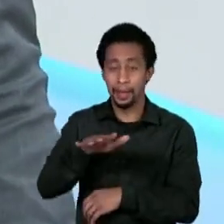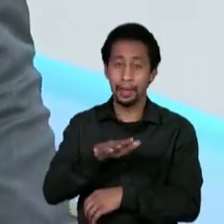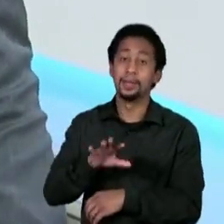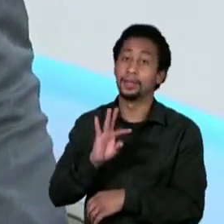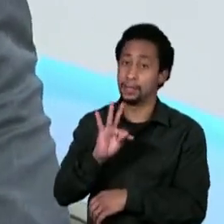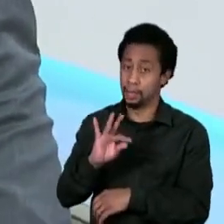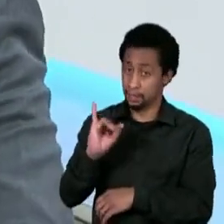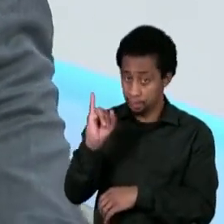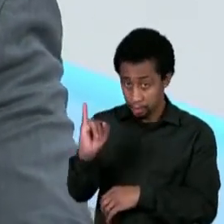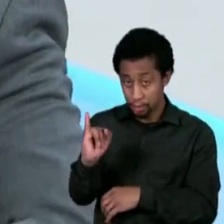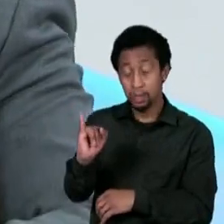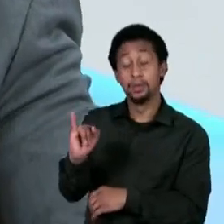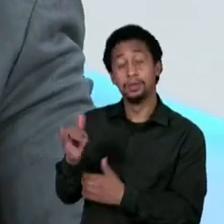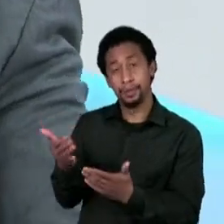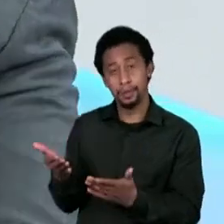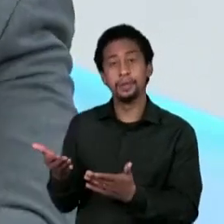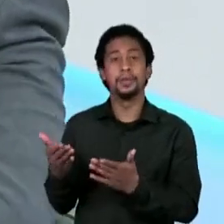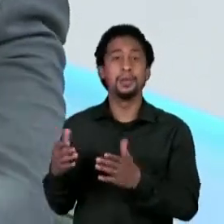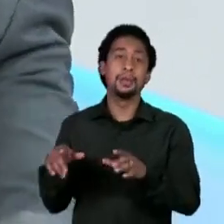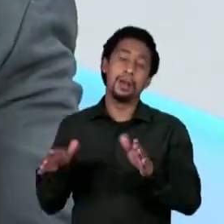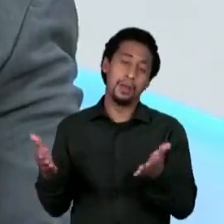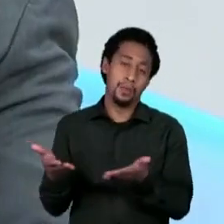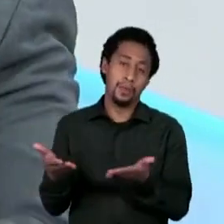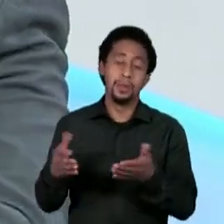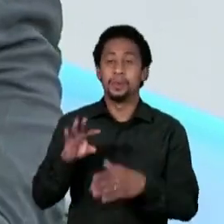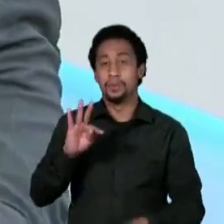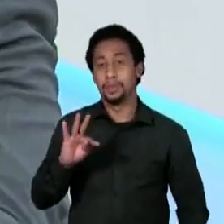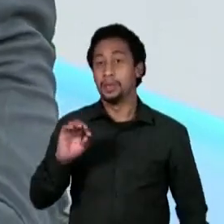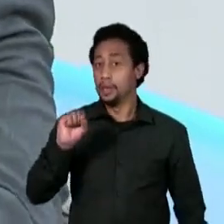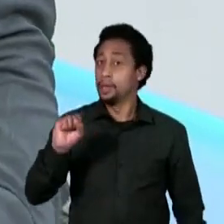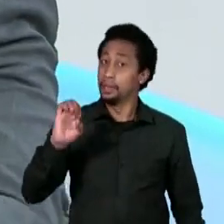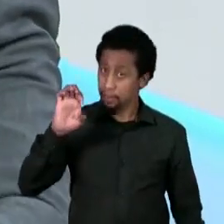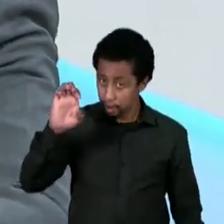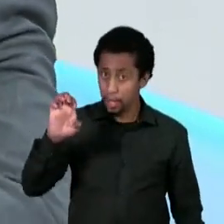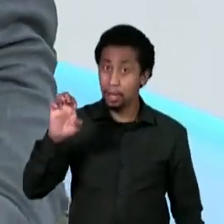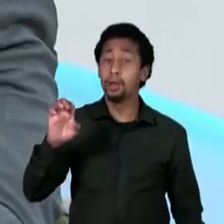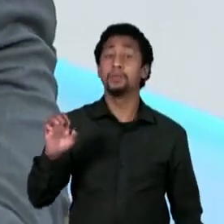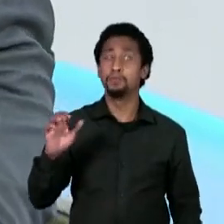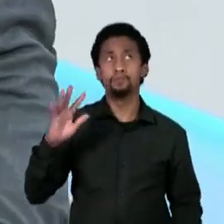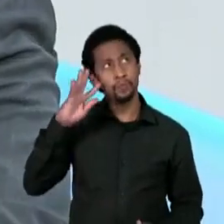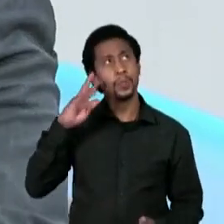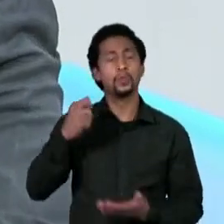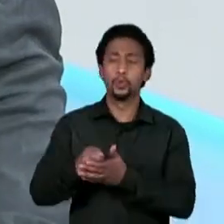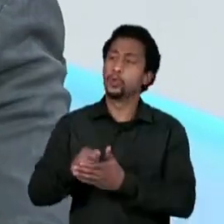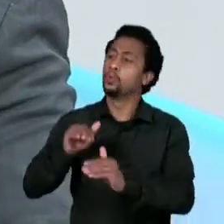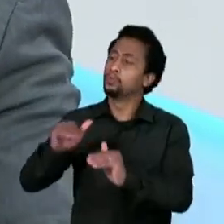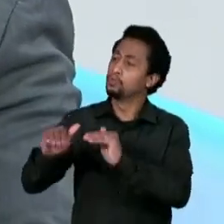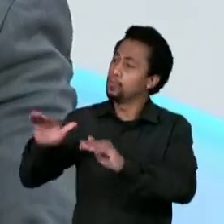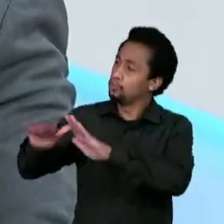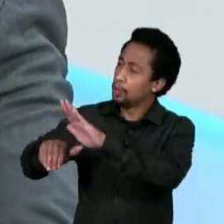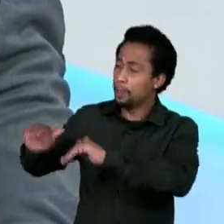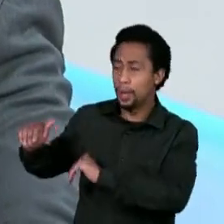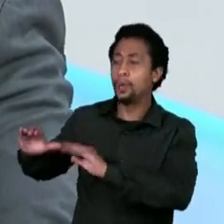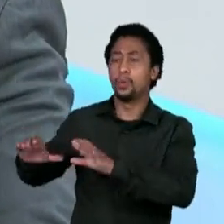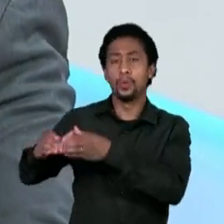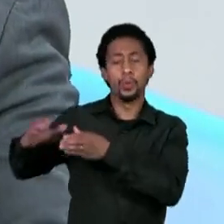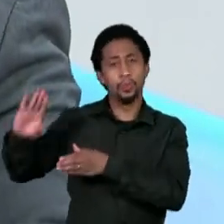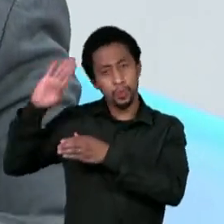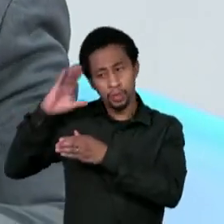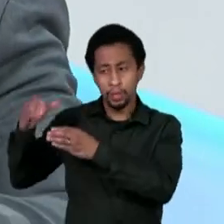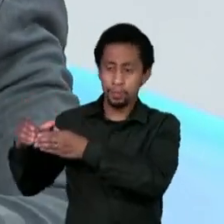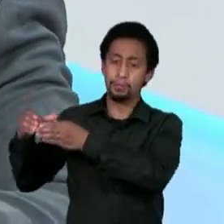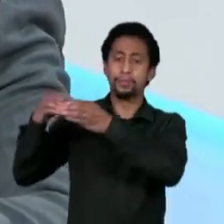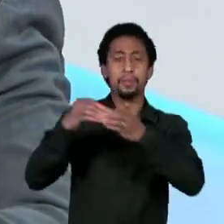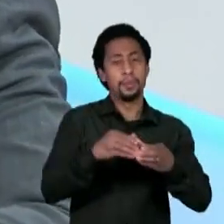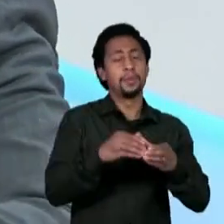por um convite do próprio Tribunal Superior Eleitoral Eles foram chamados a participar e da contribuições acho que cabe